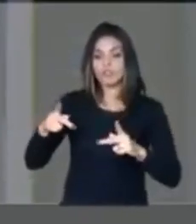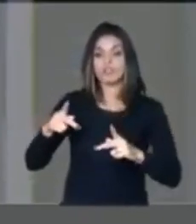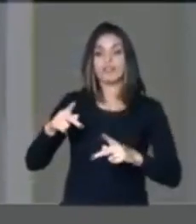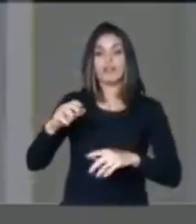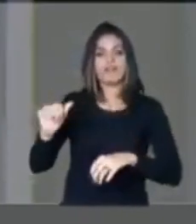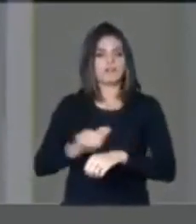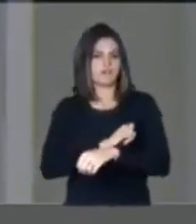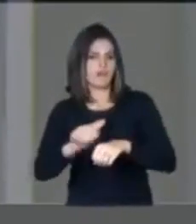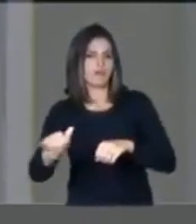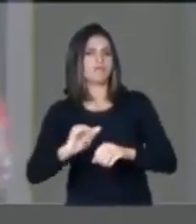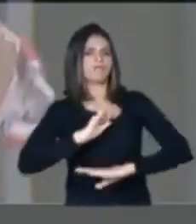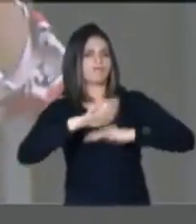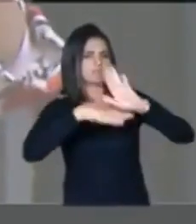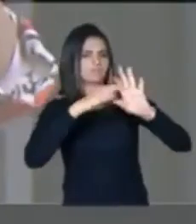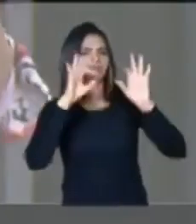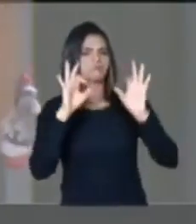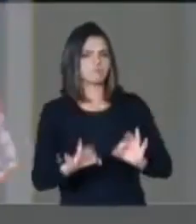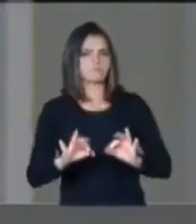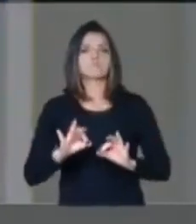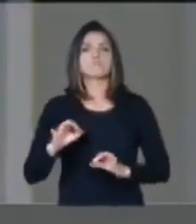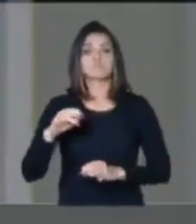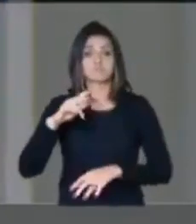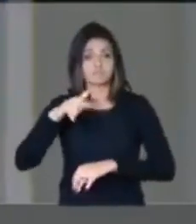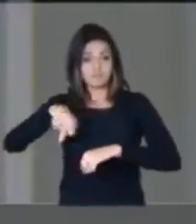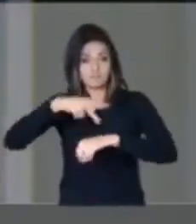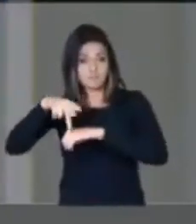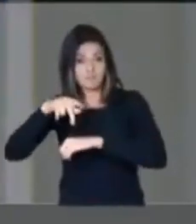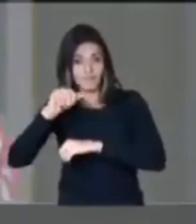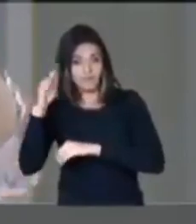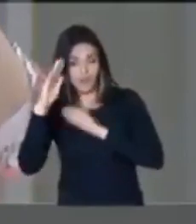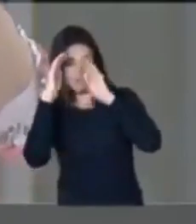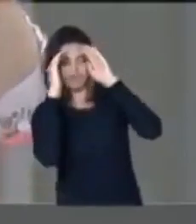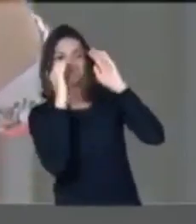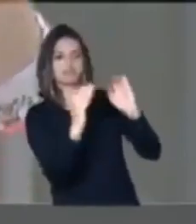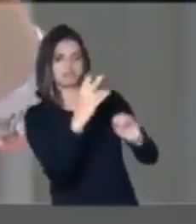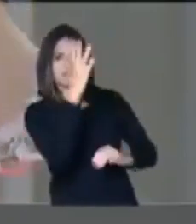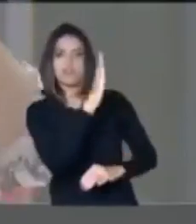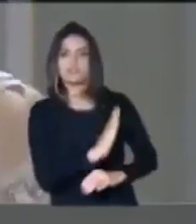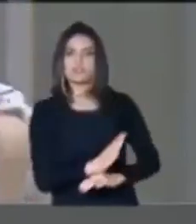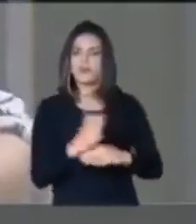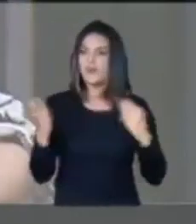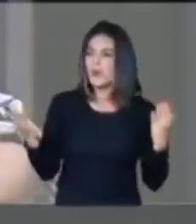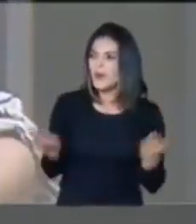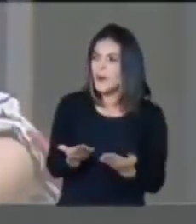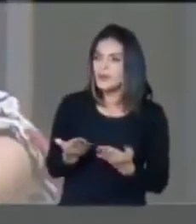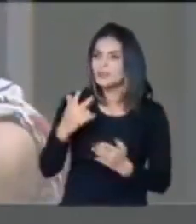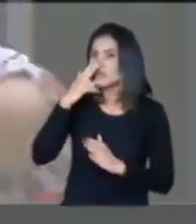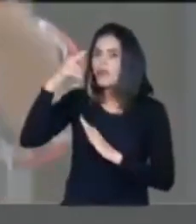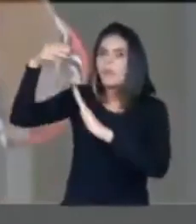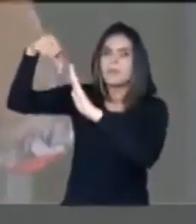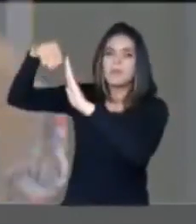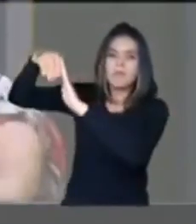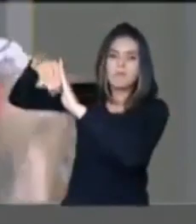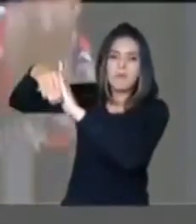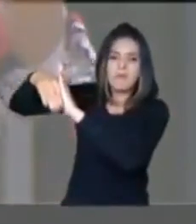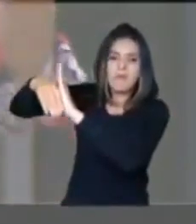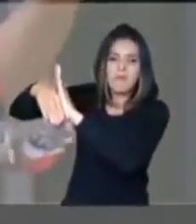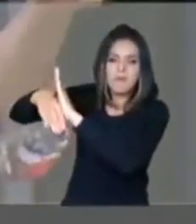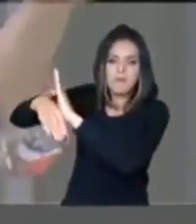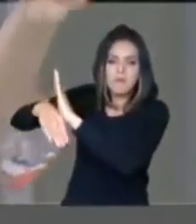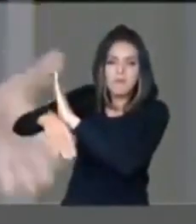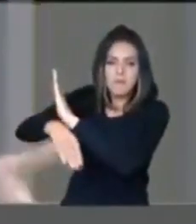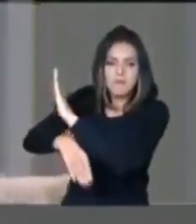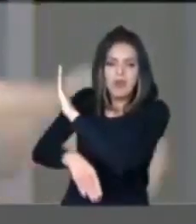muito bem construída. Nós éramos respeitados lá fora. Hoje, a nossa pesquisa é declinante. Aqui no Brasil e